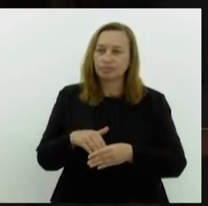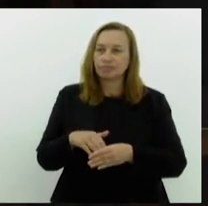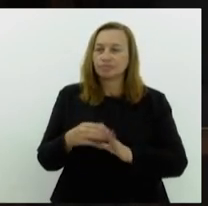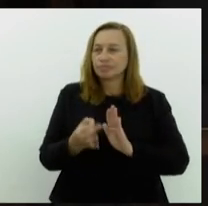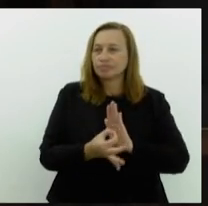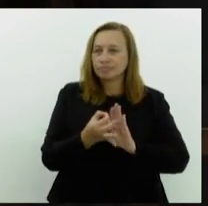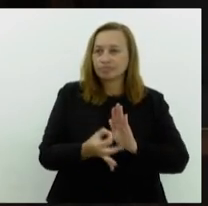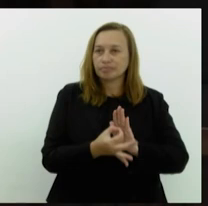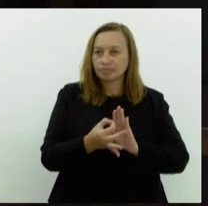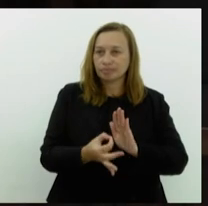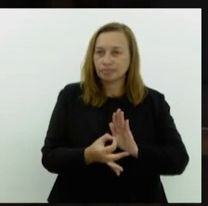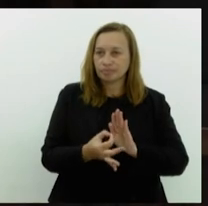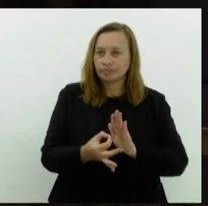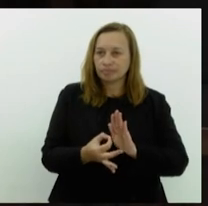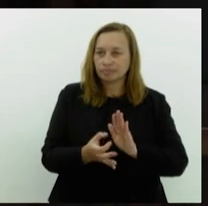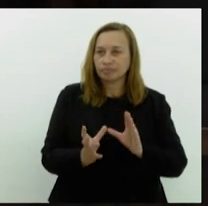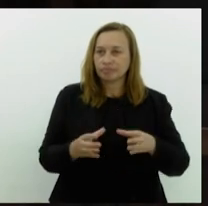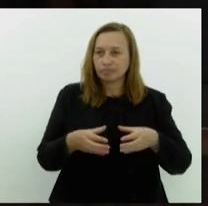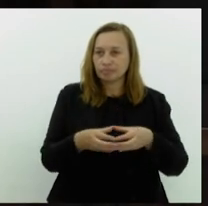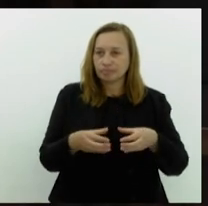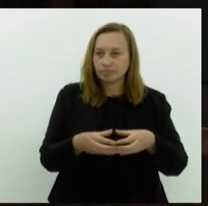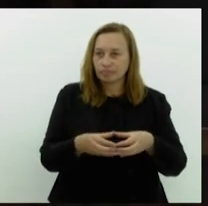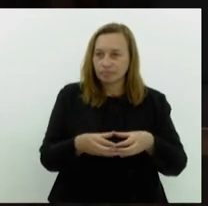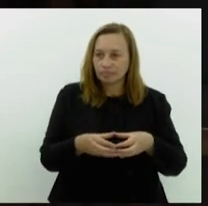parecer da comissão